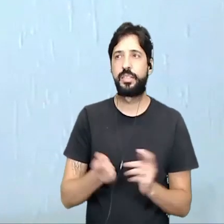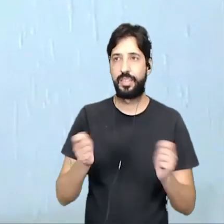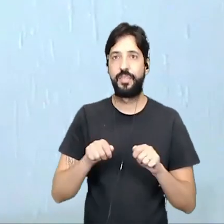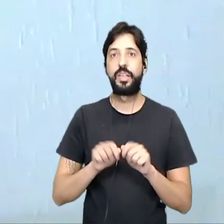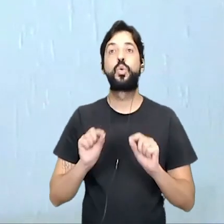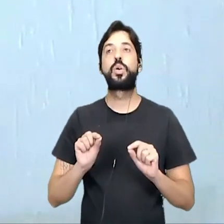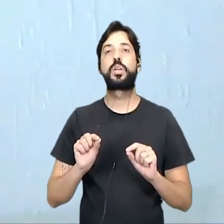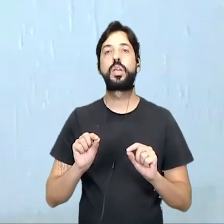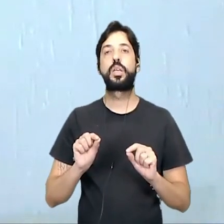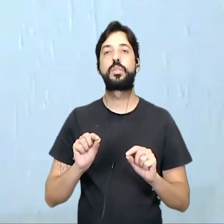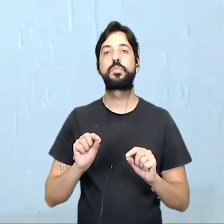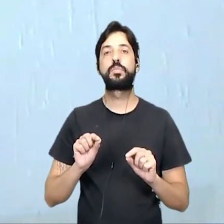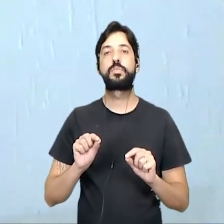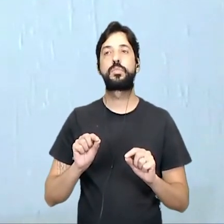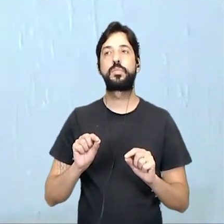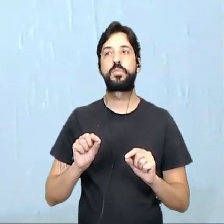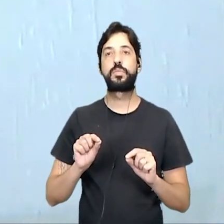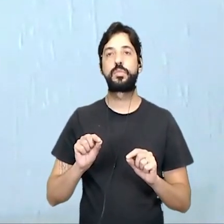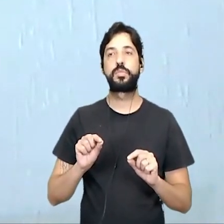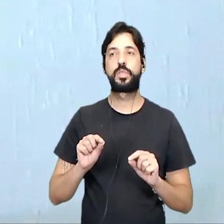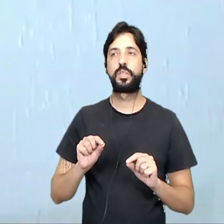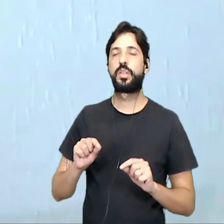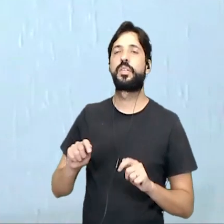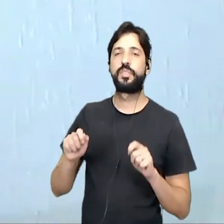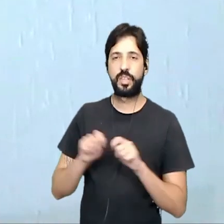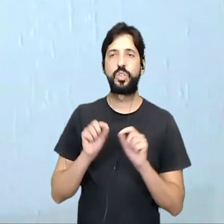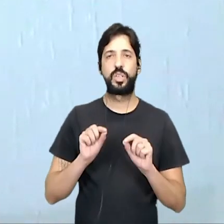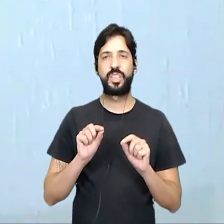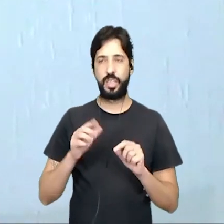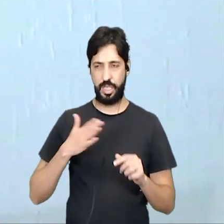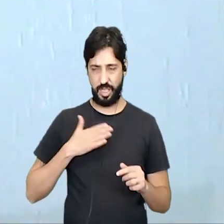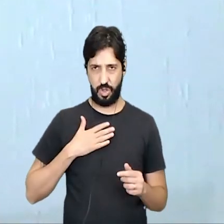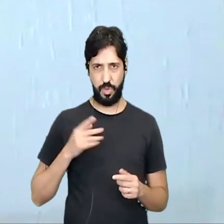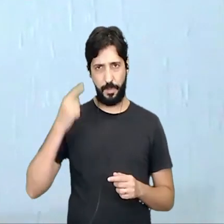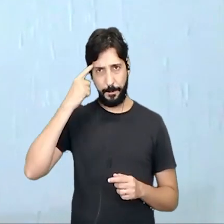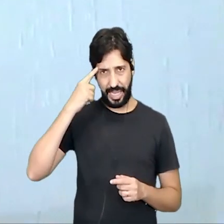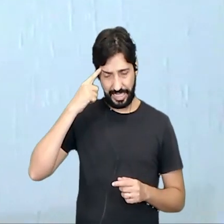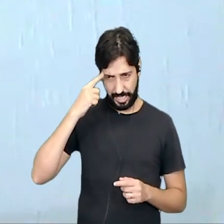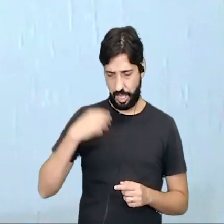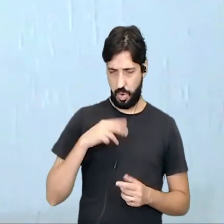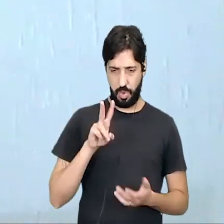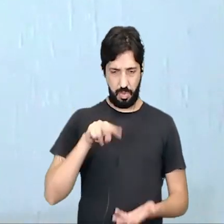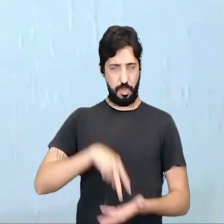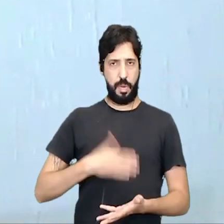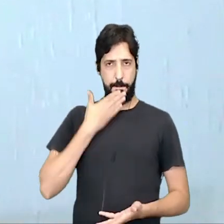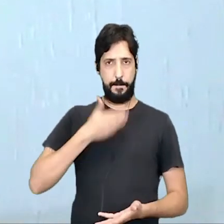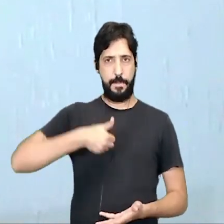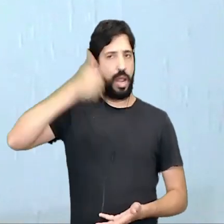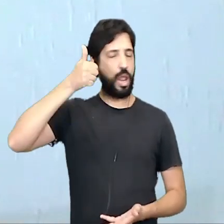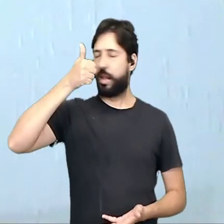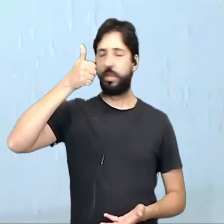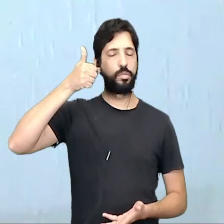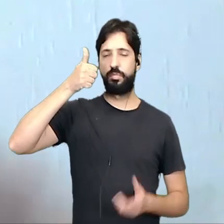predadores poderiam fazer era declinar desse especismo, desse